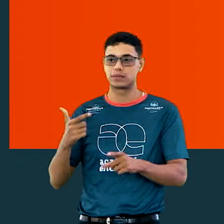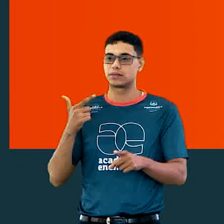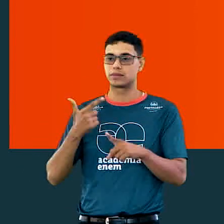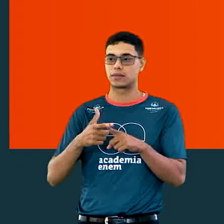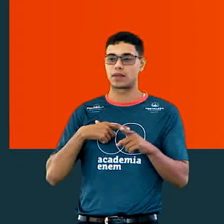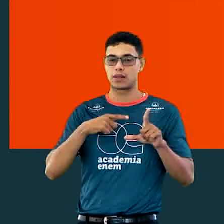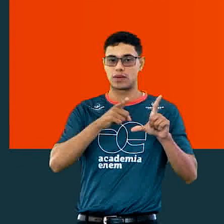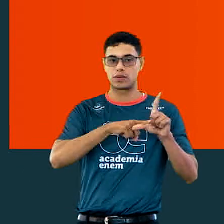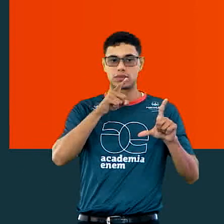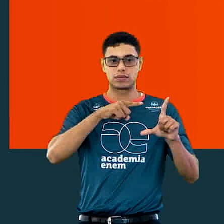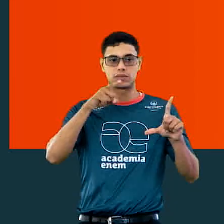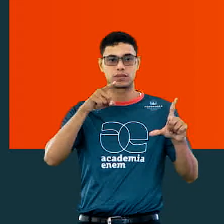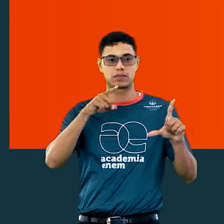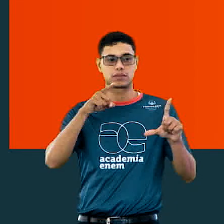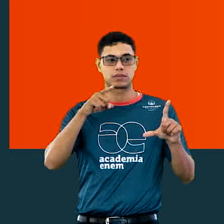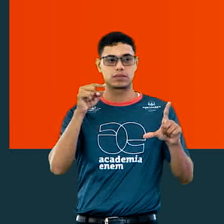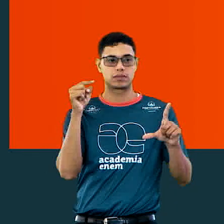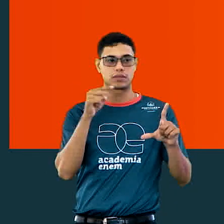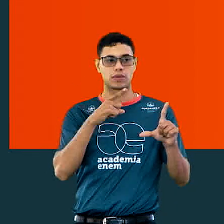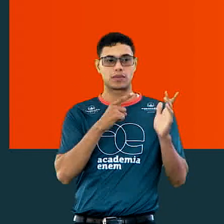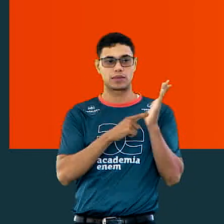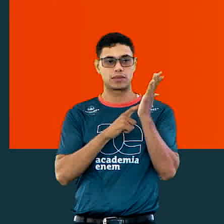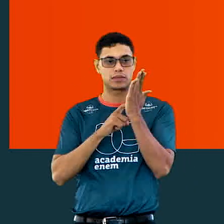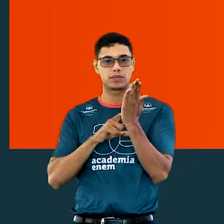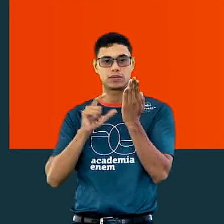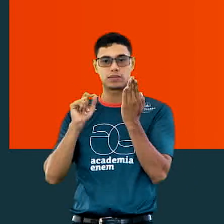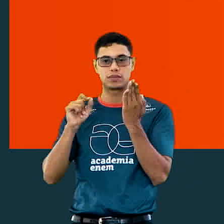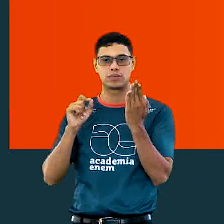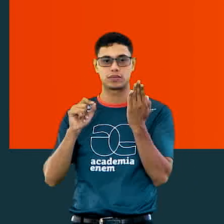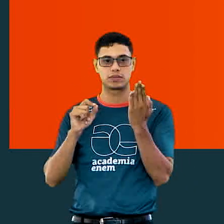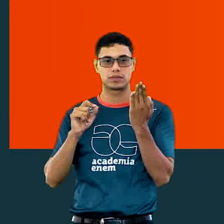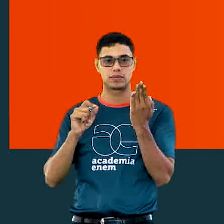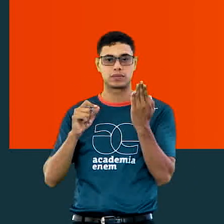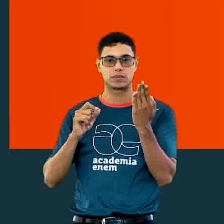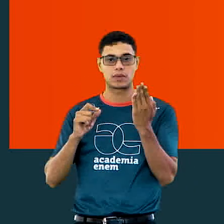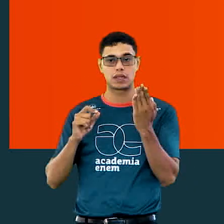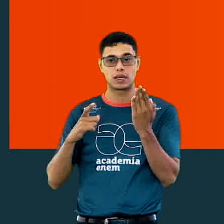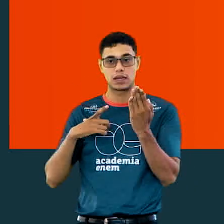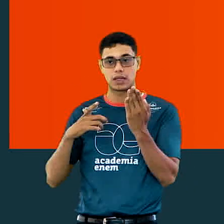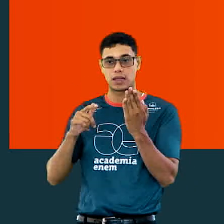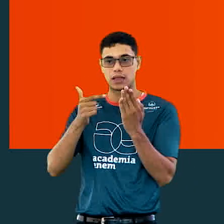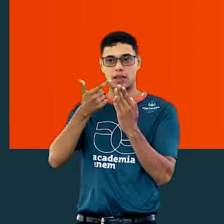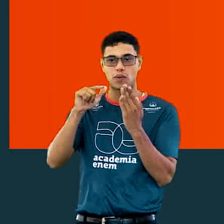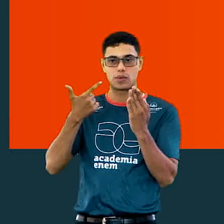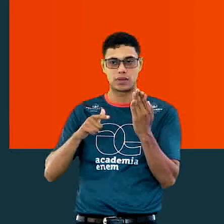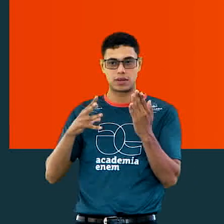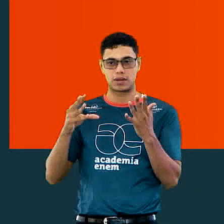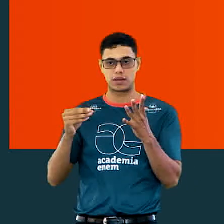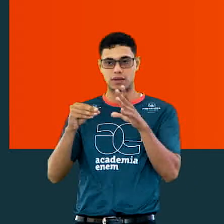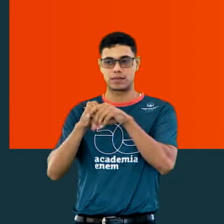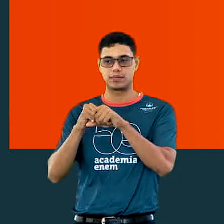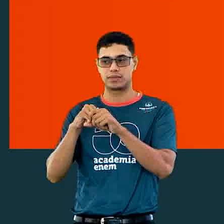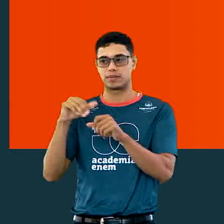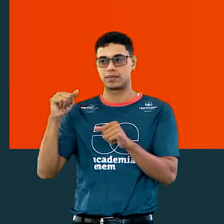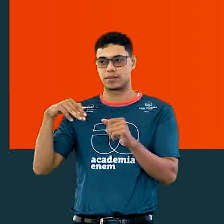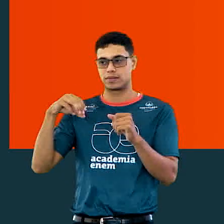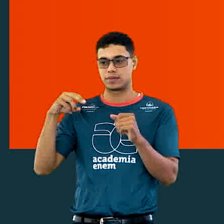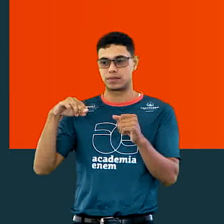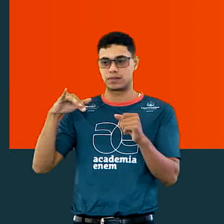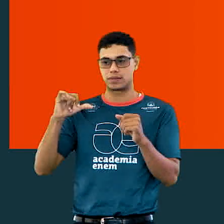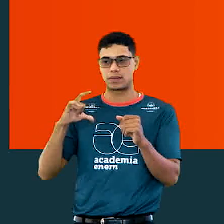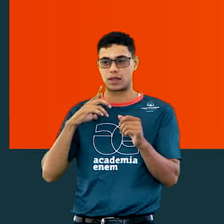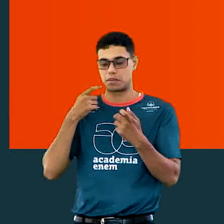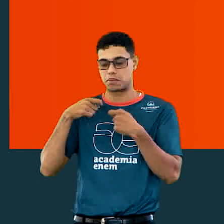o gráfico está mostrando sem a concentração de amônia. Então, quando você fizer